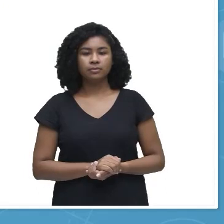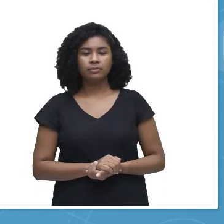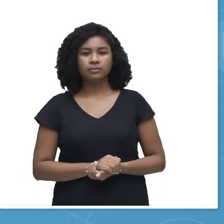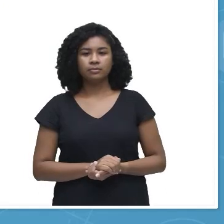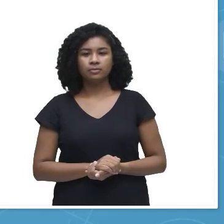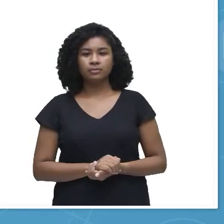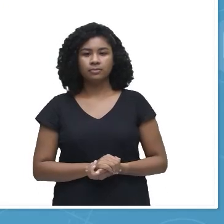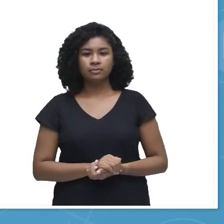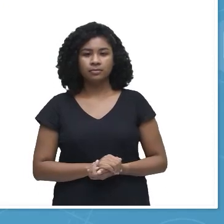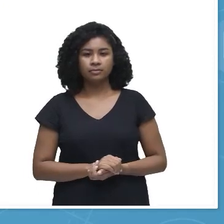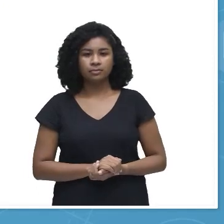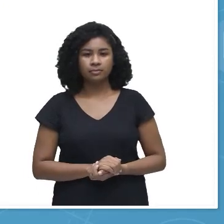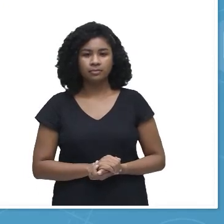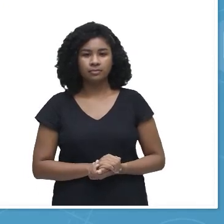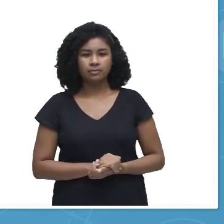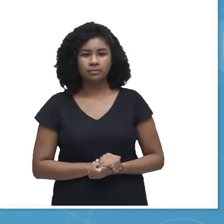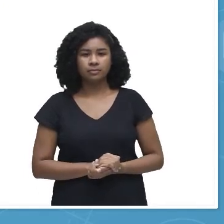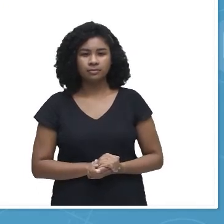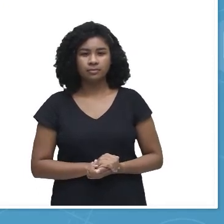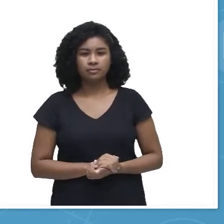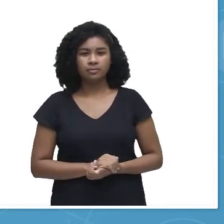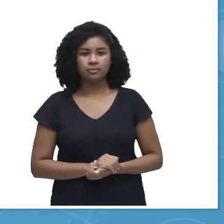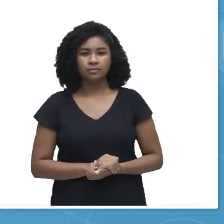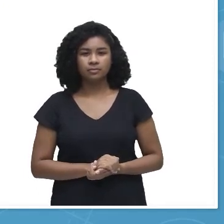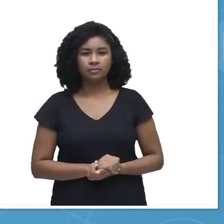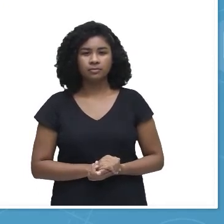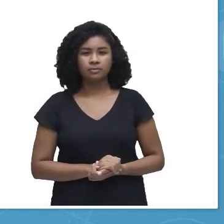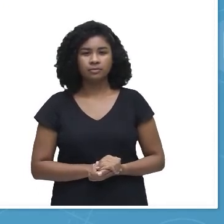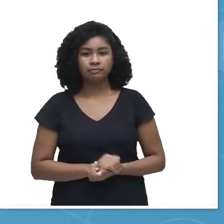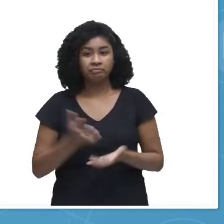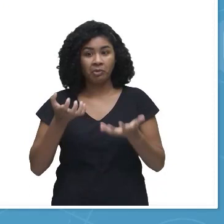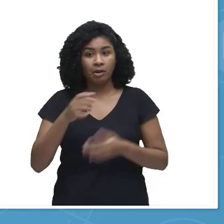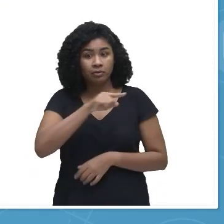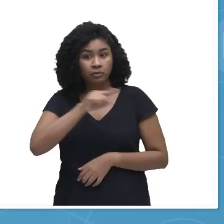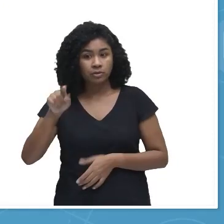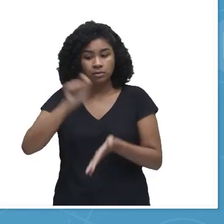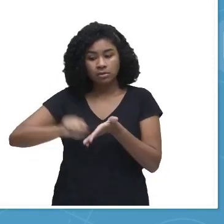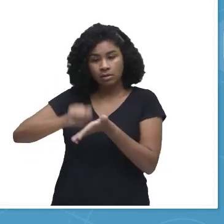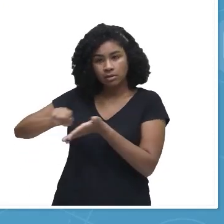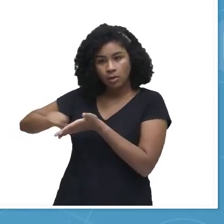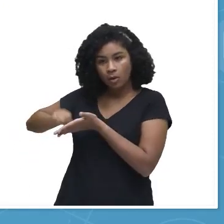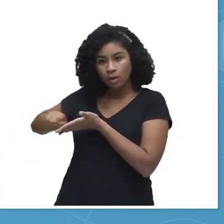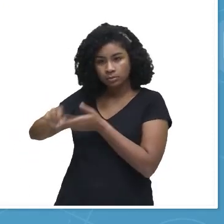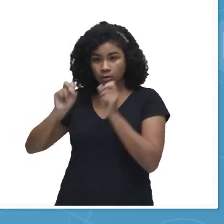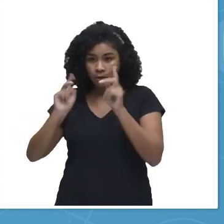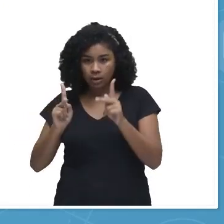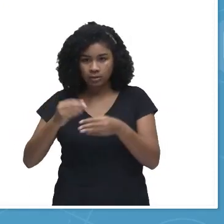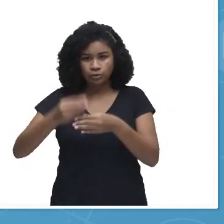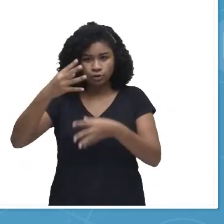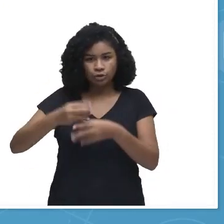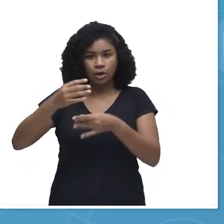Vamos lá, gente. 2 questões para a gente trabalhar. Quero que vocês anotem no caderno de vocês. Comentem no chat, caso